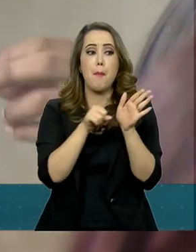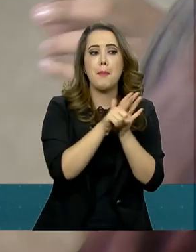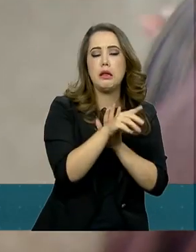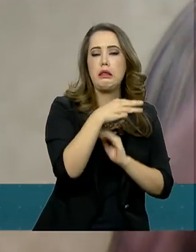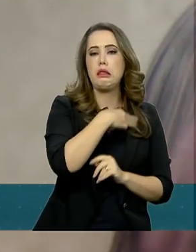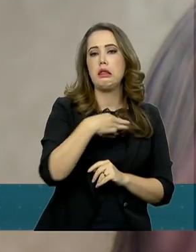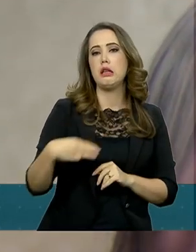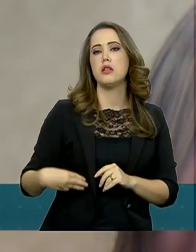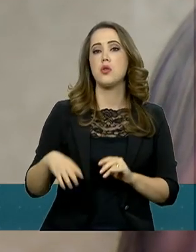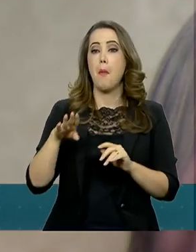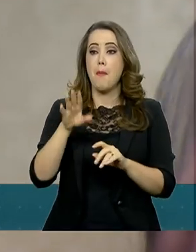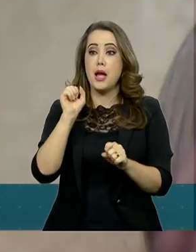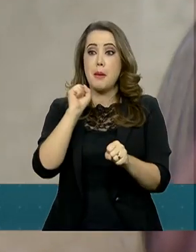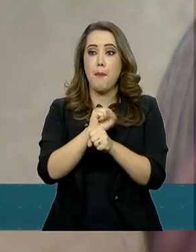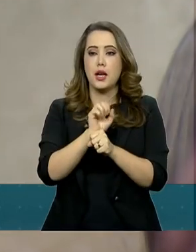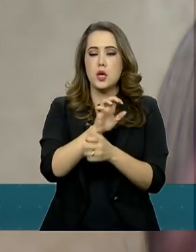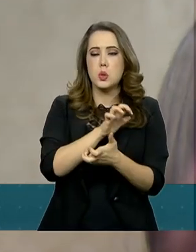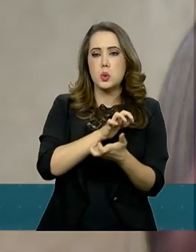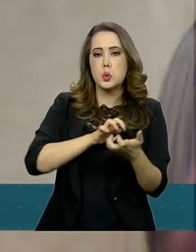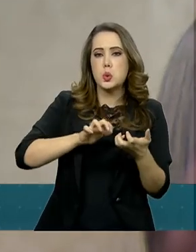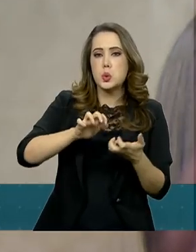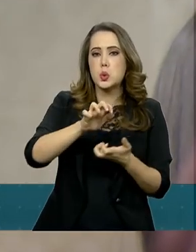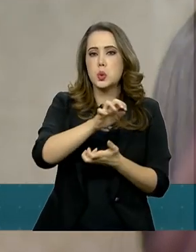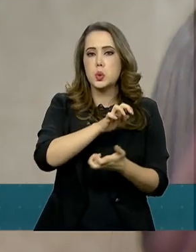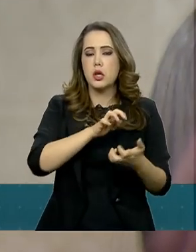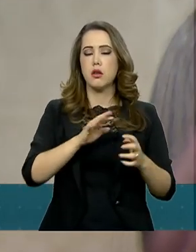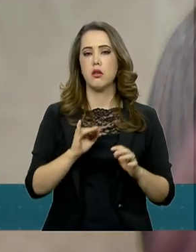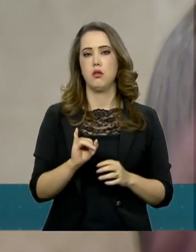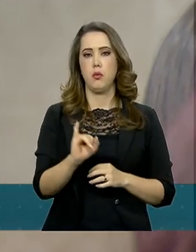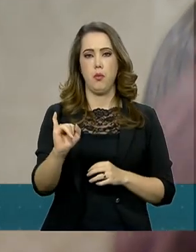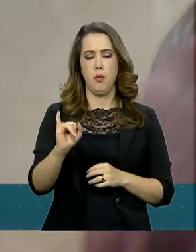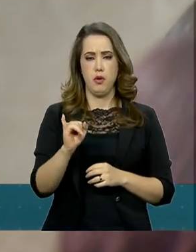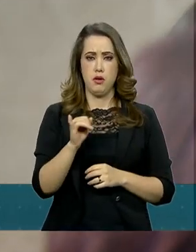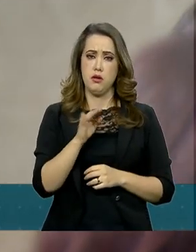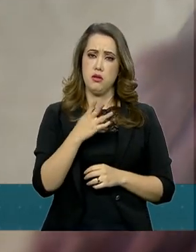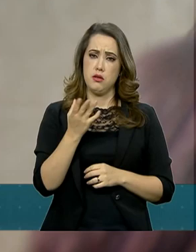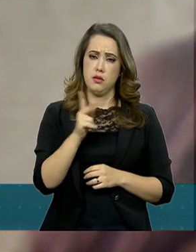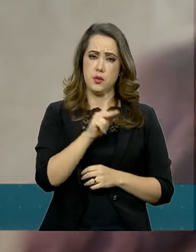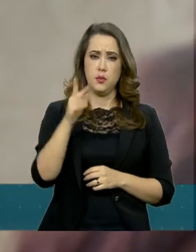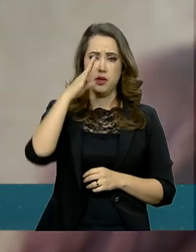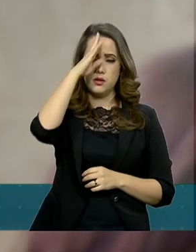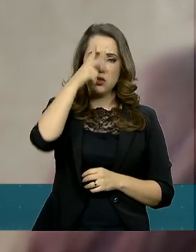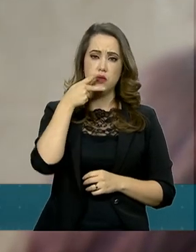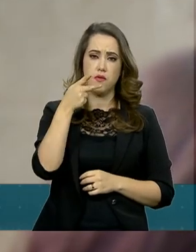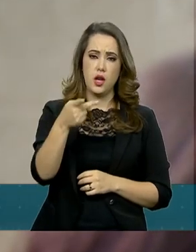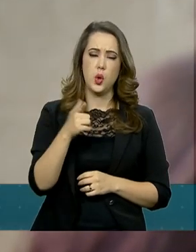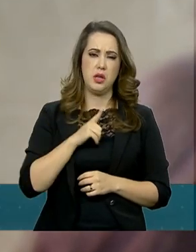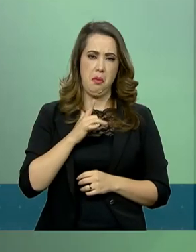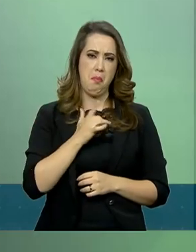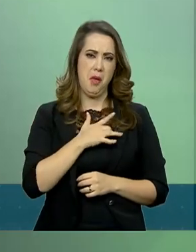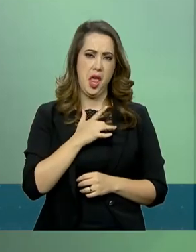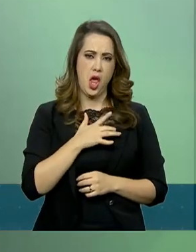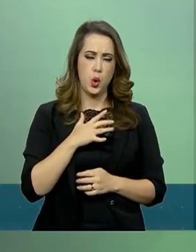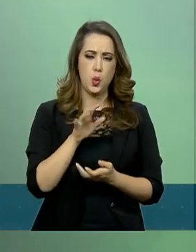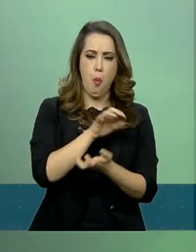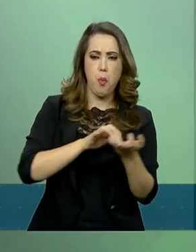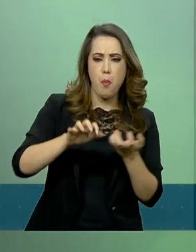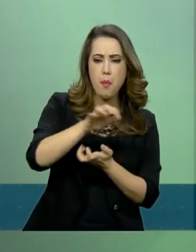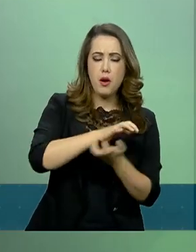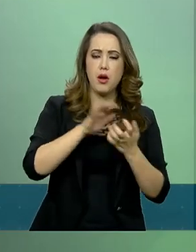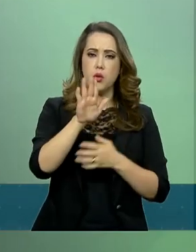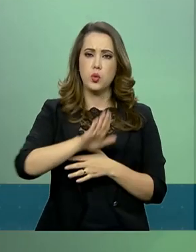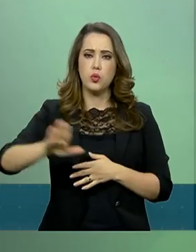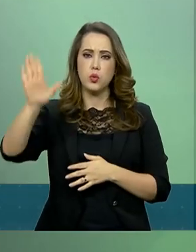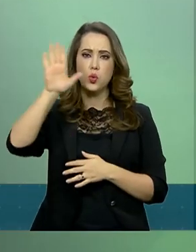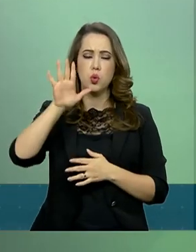sobre a paralisação em si né eu queria saber se o presidente ele confidenciou comentou a respeito a um temor de uma paralisação nacional